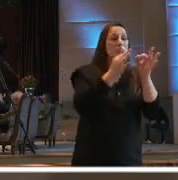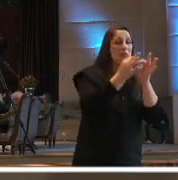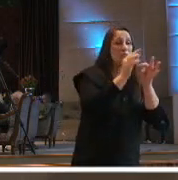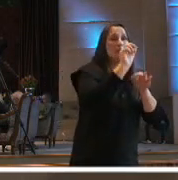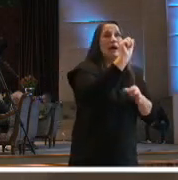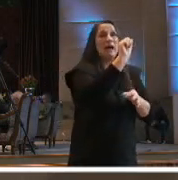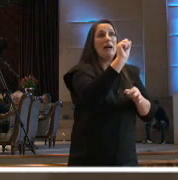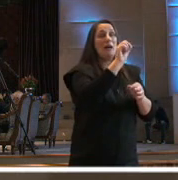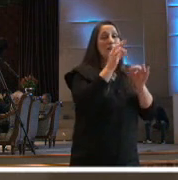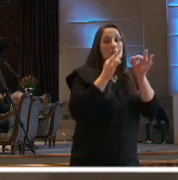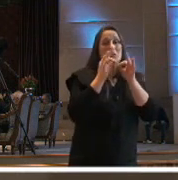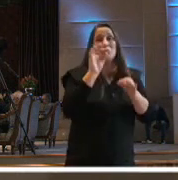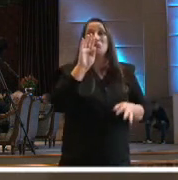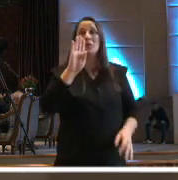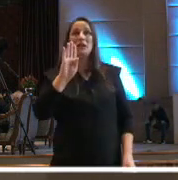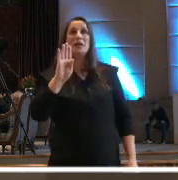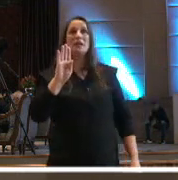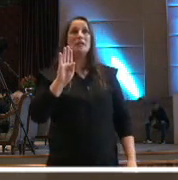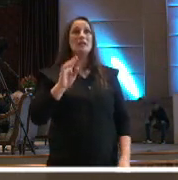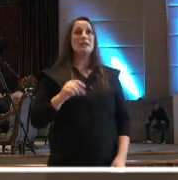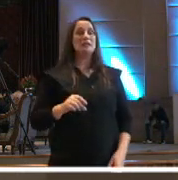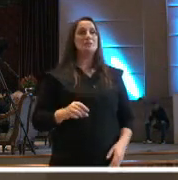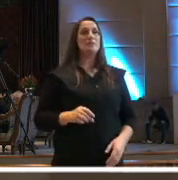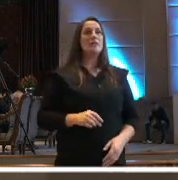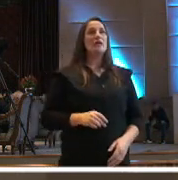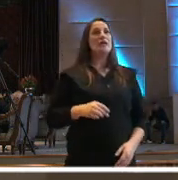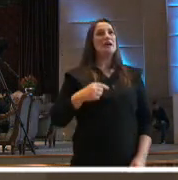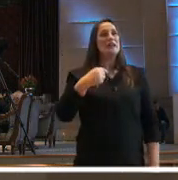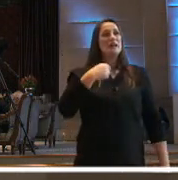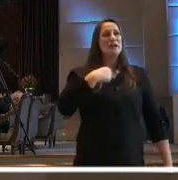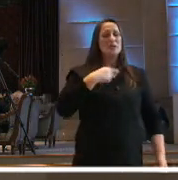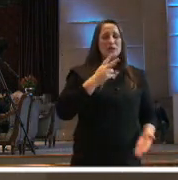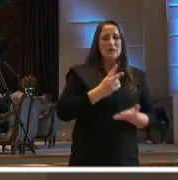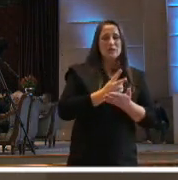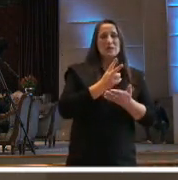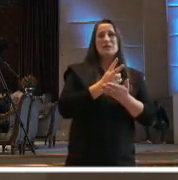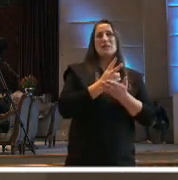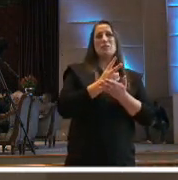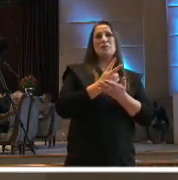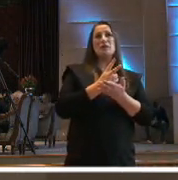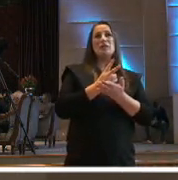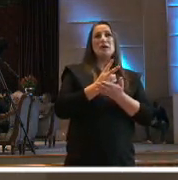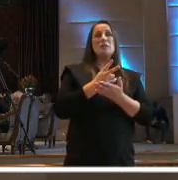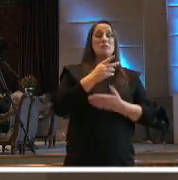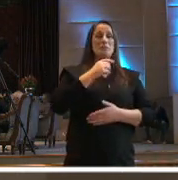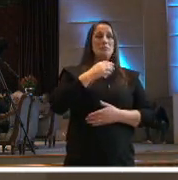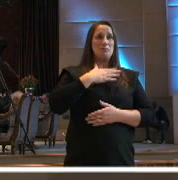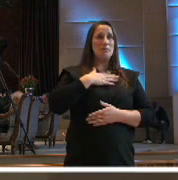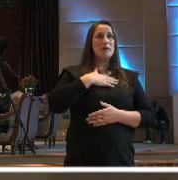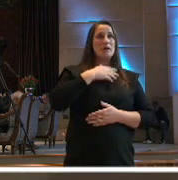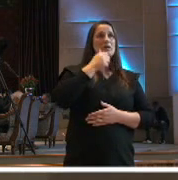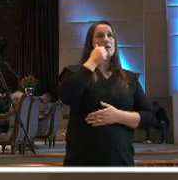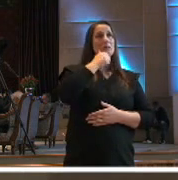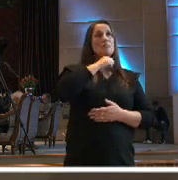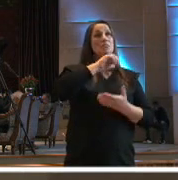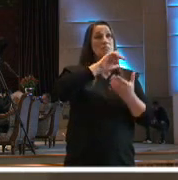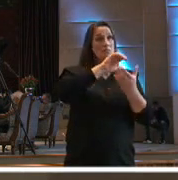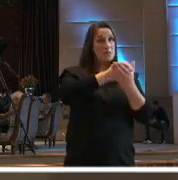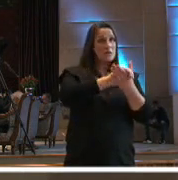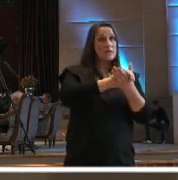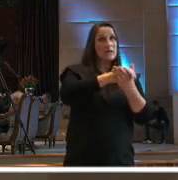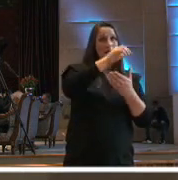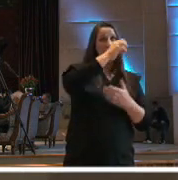B. Uma das grandes crises da minha alma com essa enfermidade da Cleusa foi que eu não conseguia ter